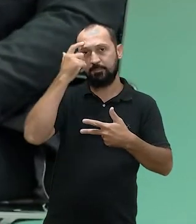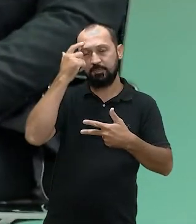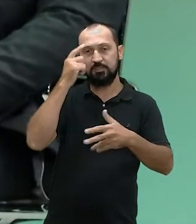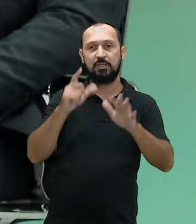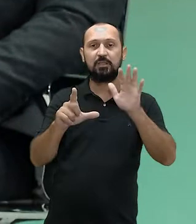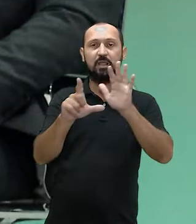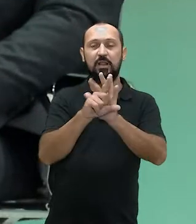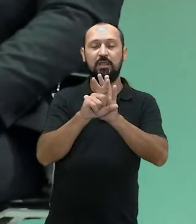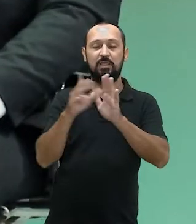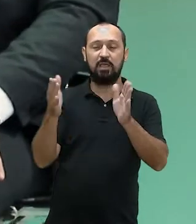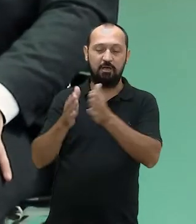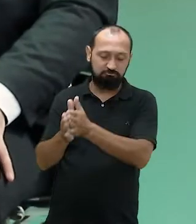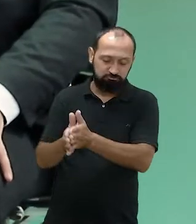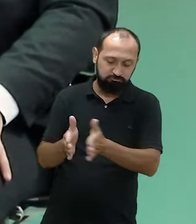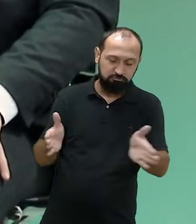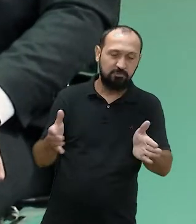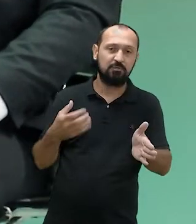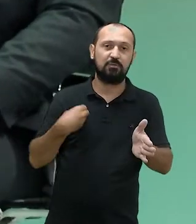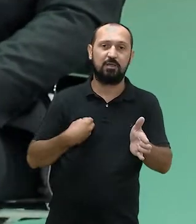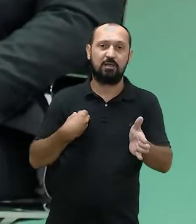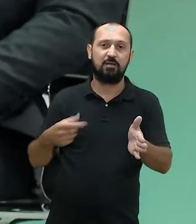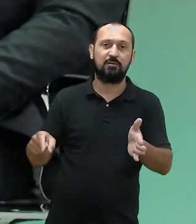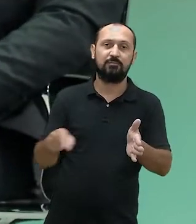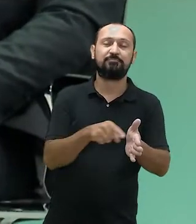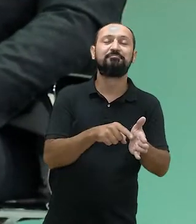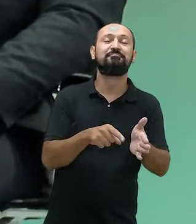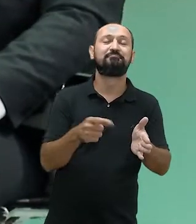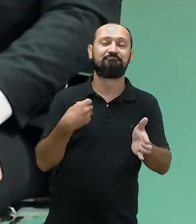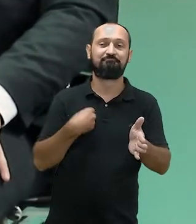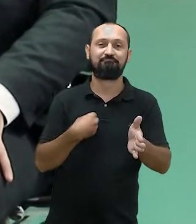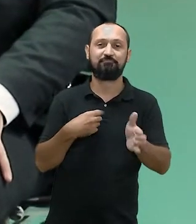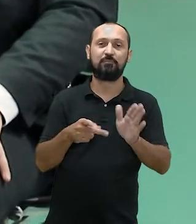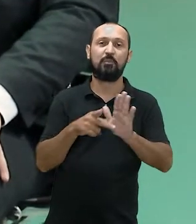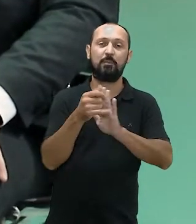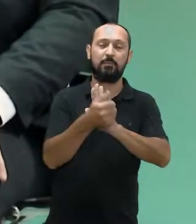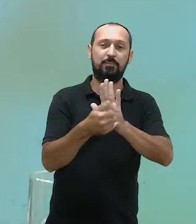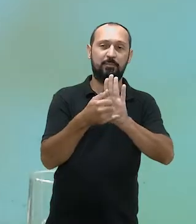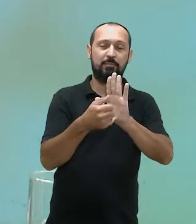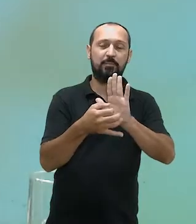lei orçamentária vigente como